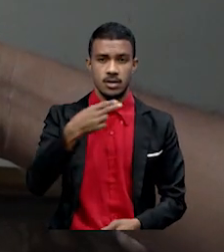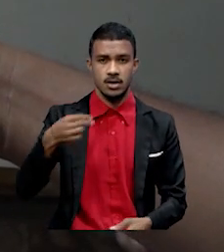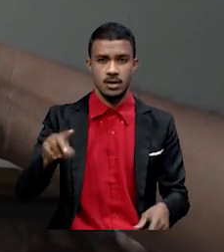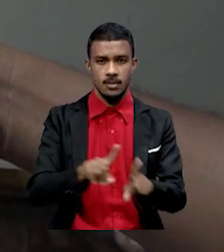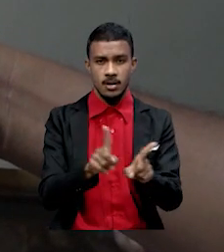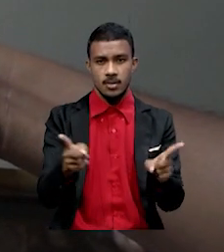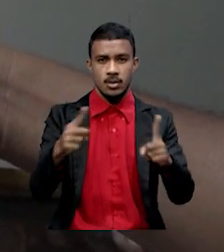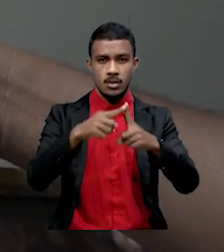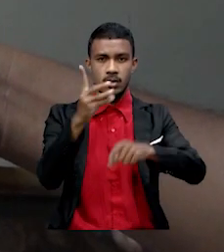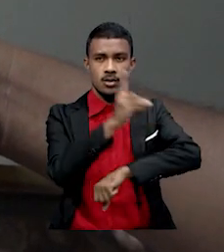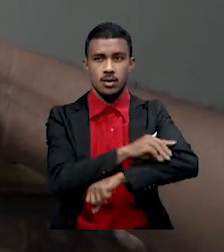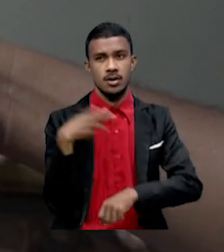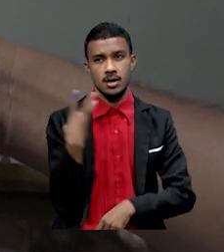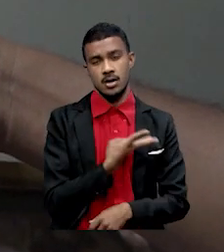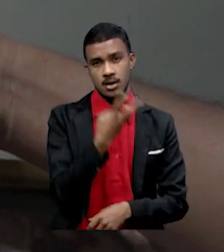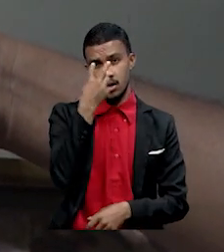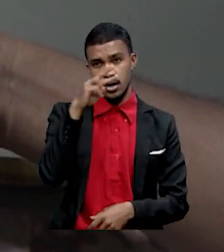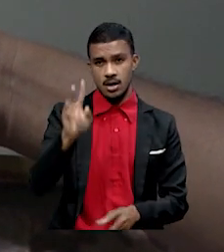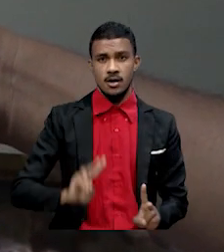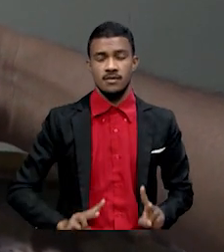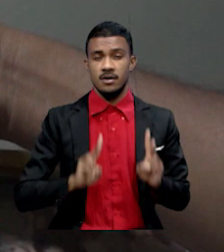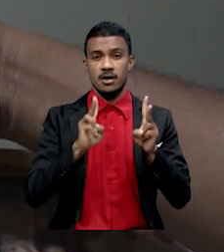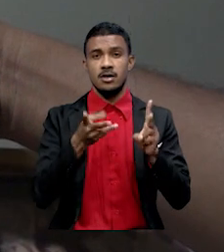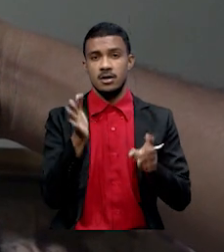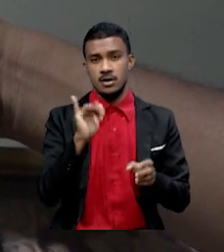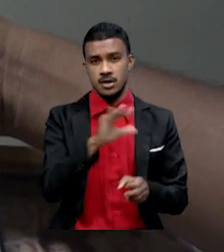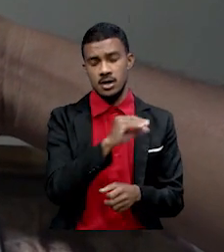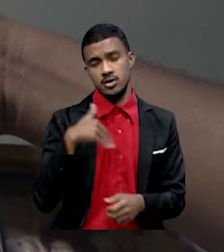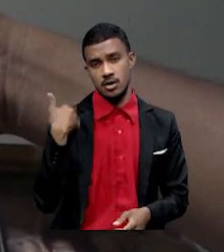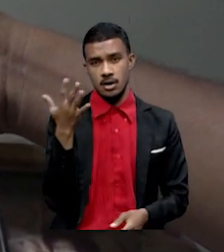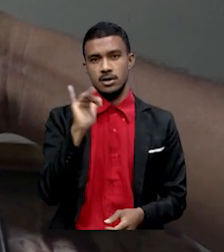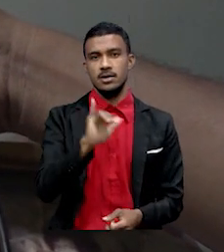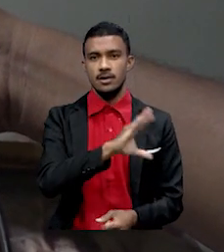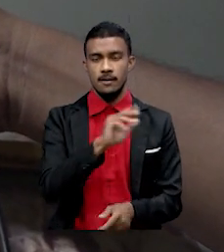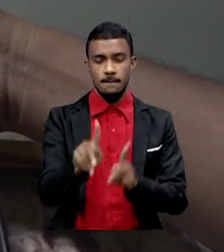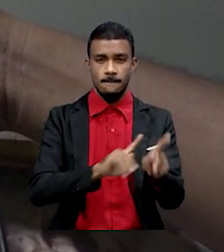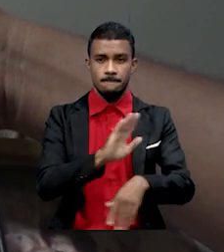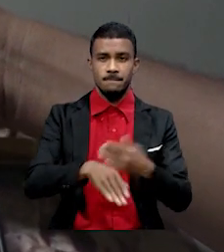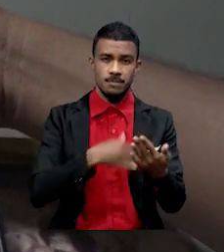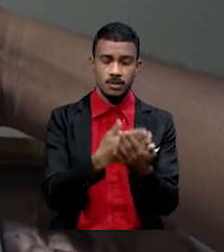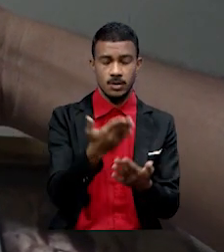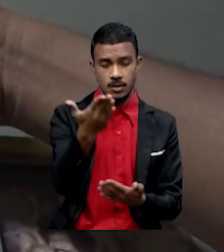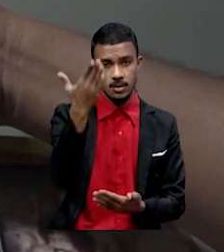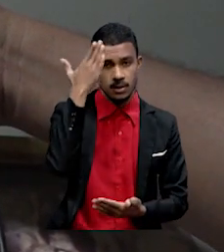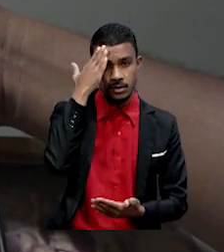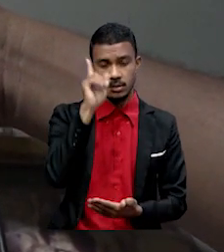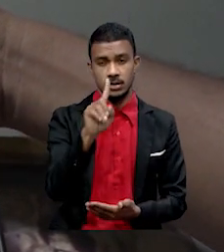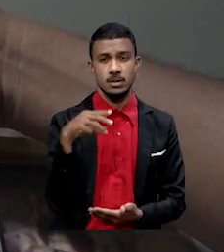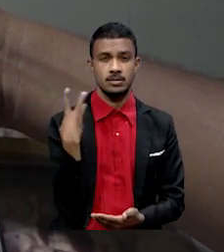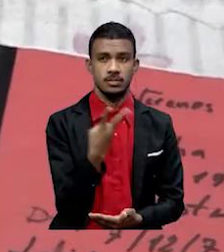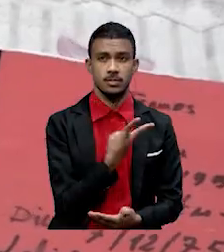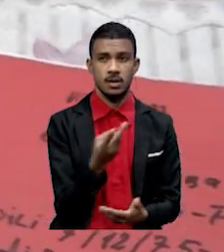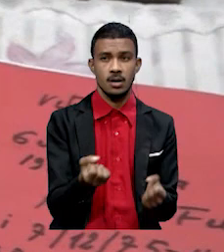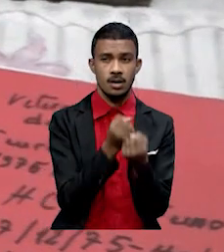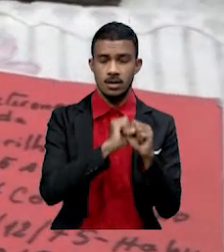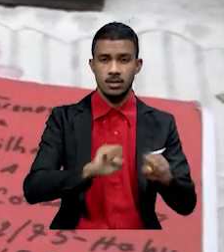o Rinori Itarena, a veterano Sira, a jovem Sira, a população tão que minha Ramena, Ramena Indonésia, a Júlio Canela, a